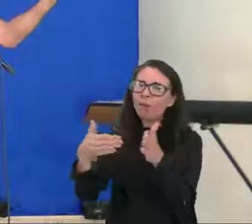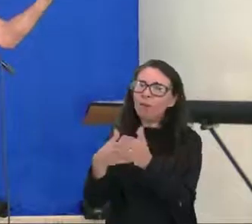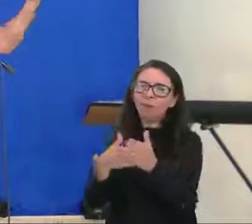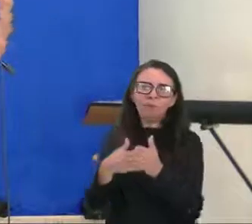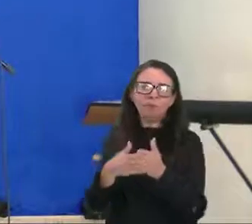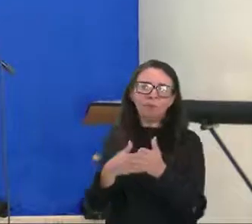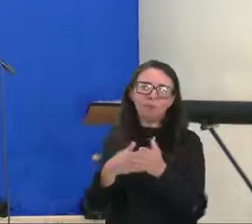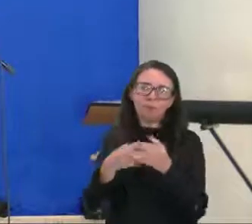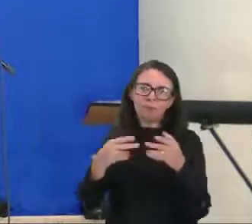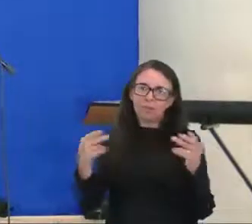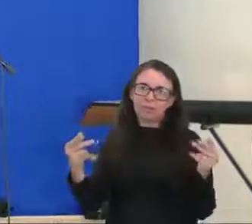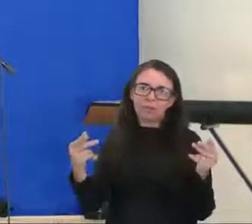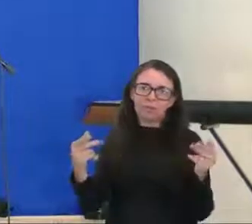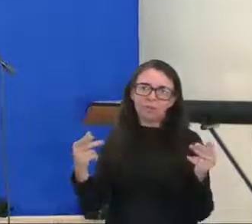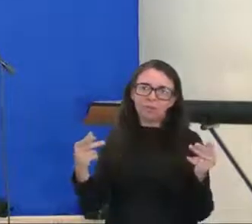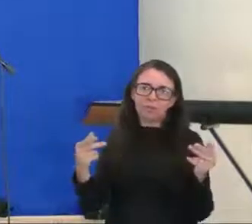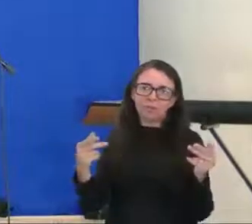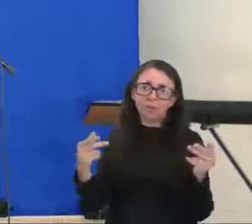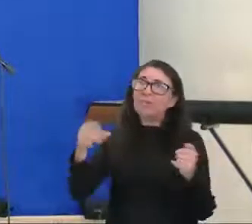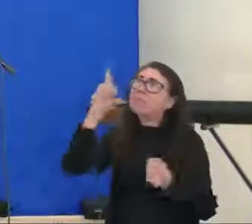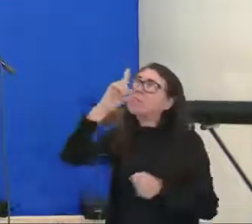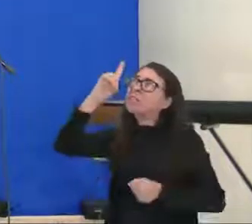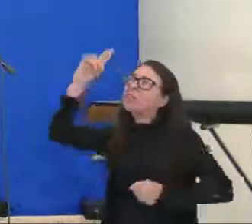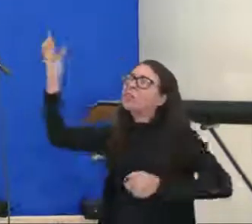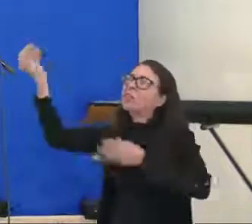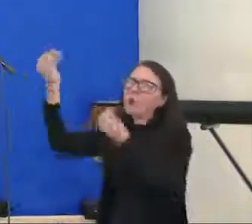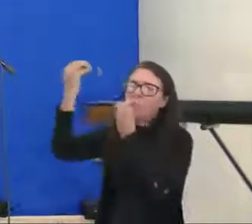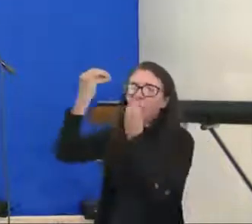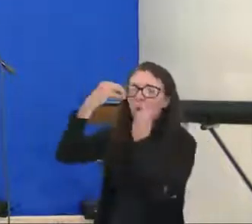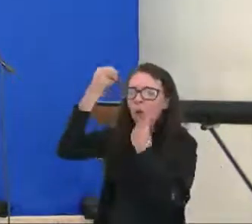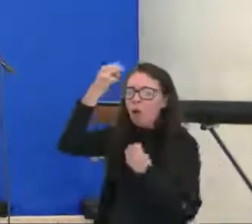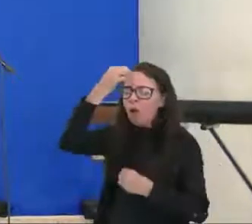dele. Eu me lembro muito bem, pastor Leonardo,